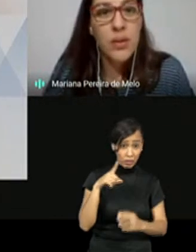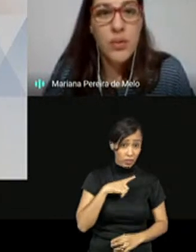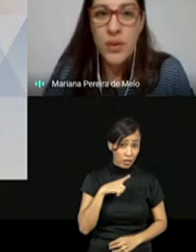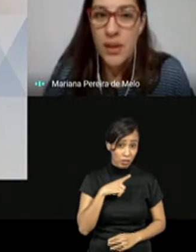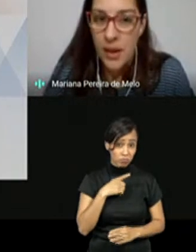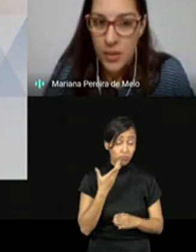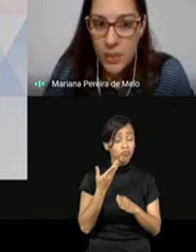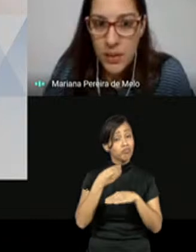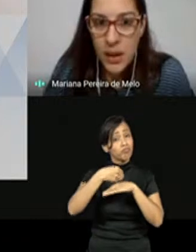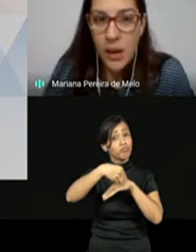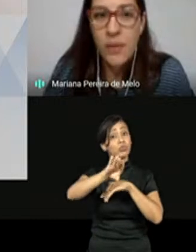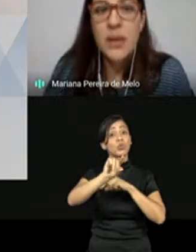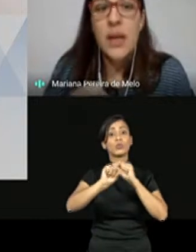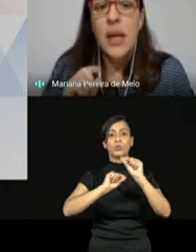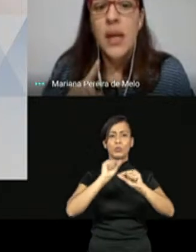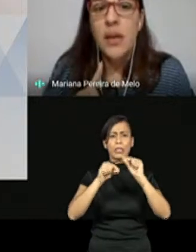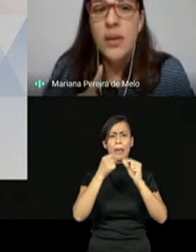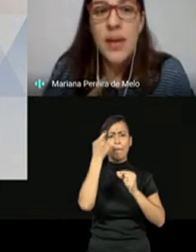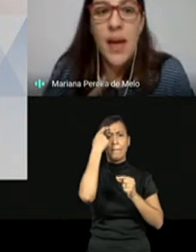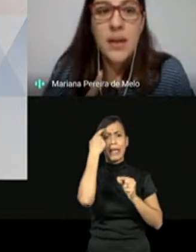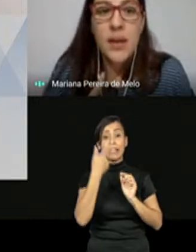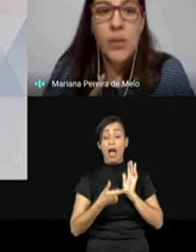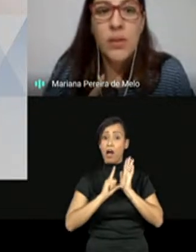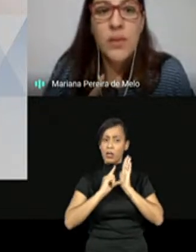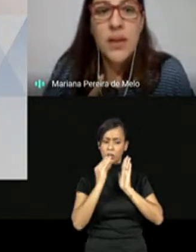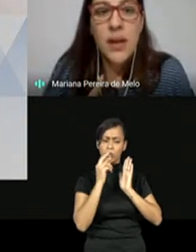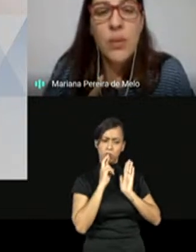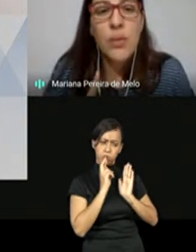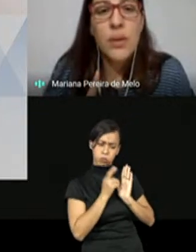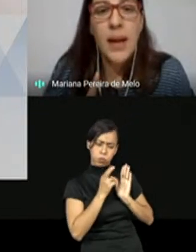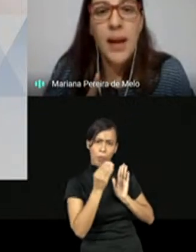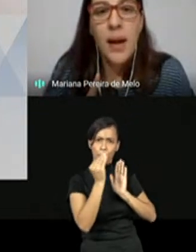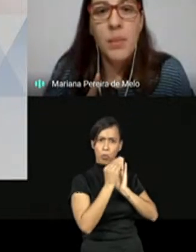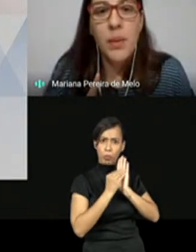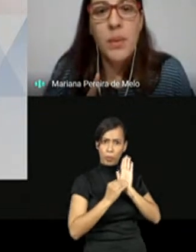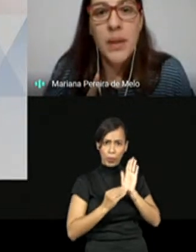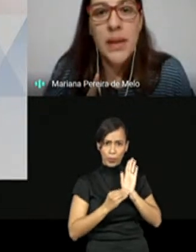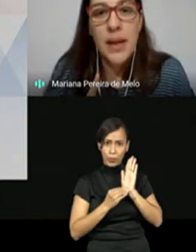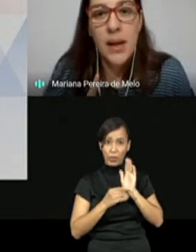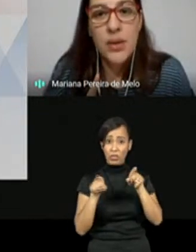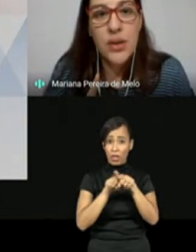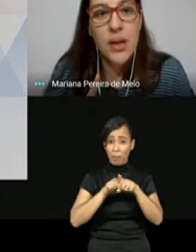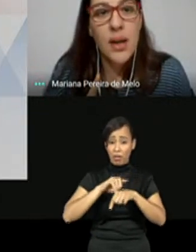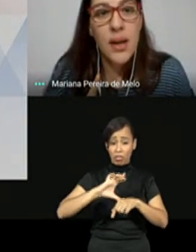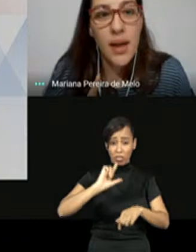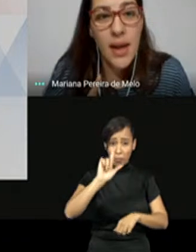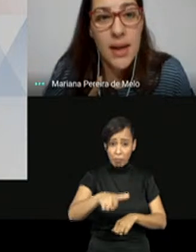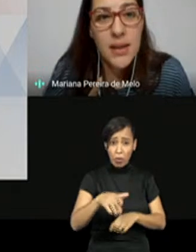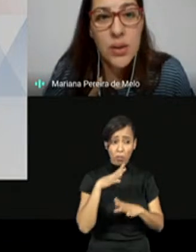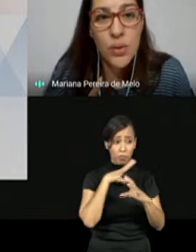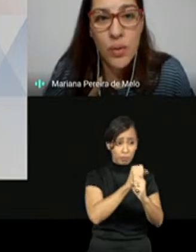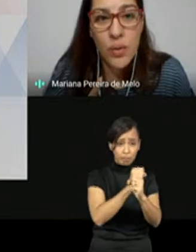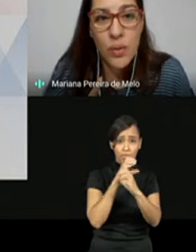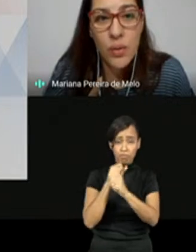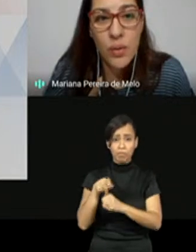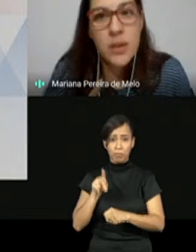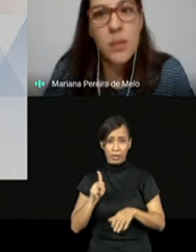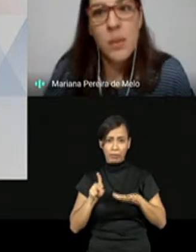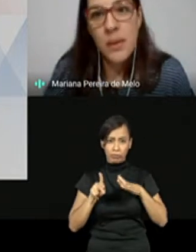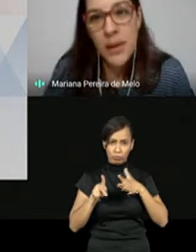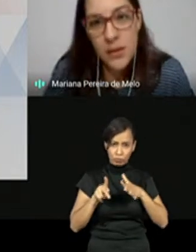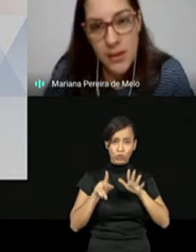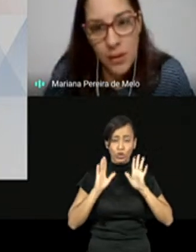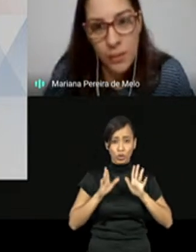em todos os cenários possíveis e não esquece que quando você calcular a probabilidade, essa soma de todas